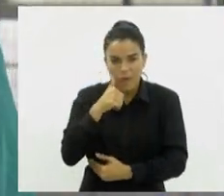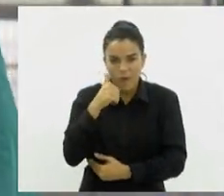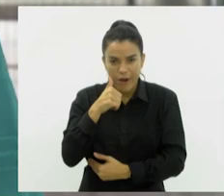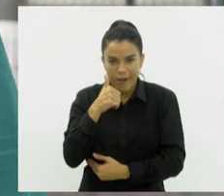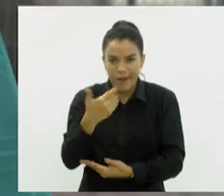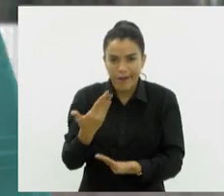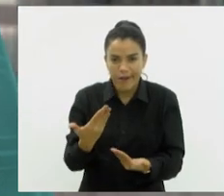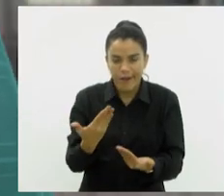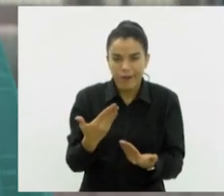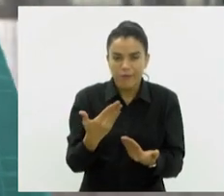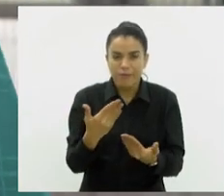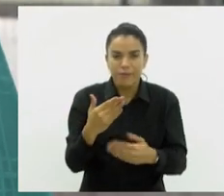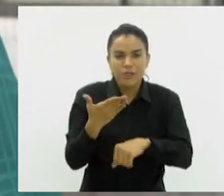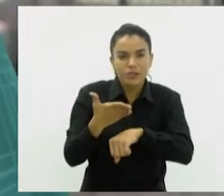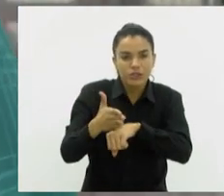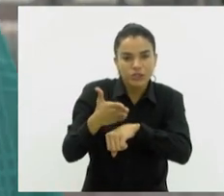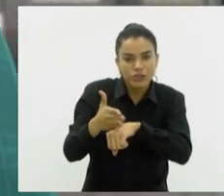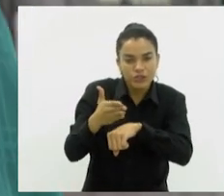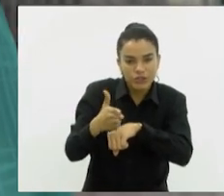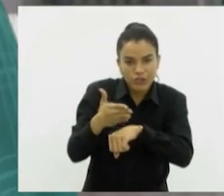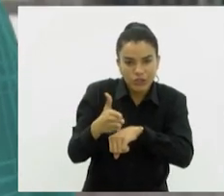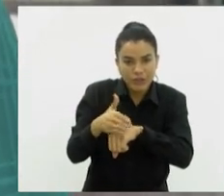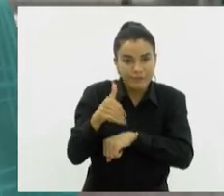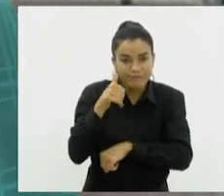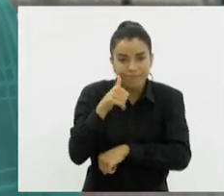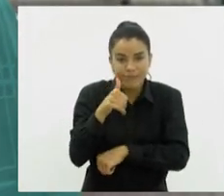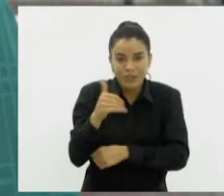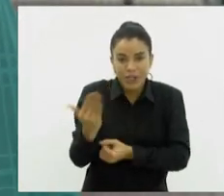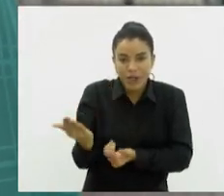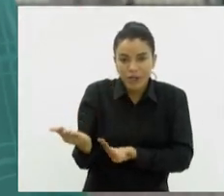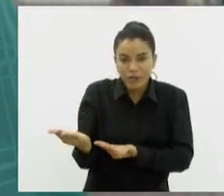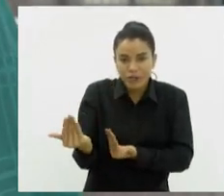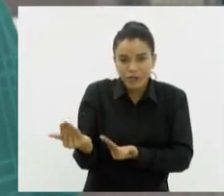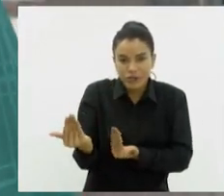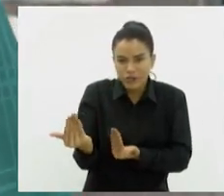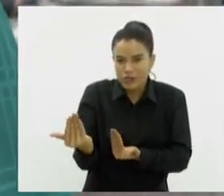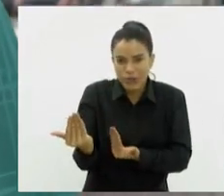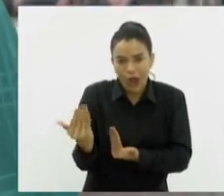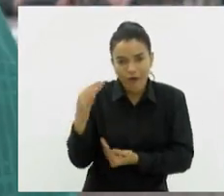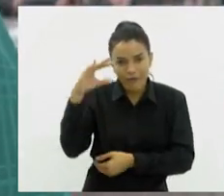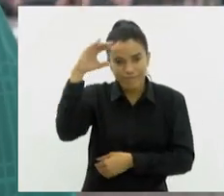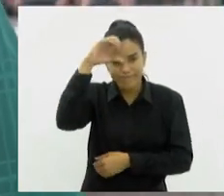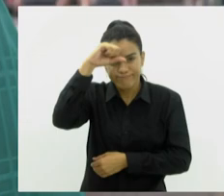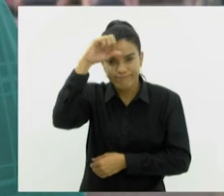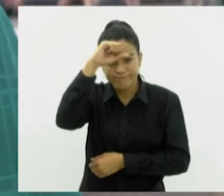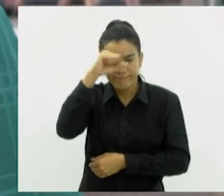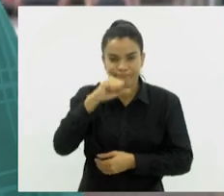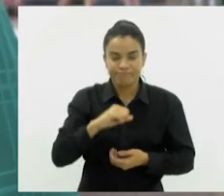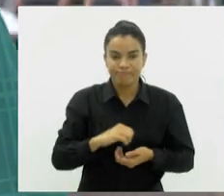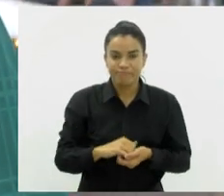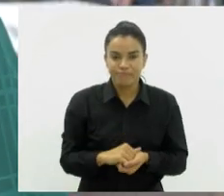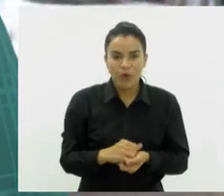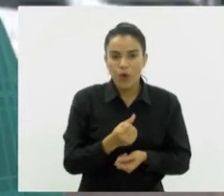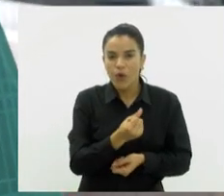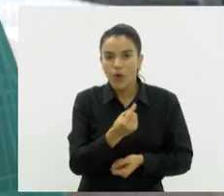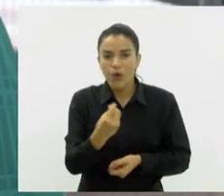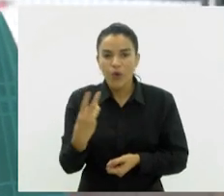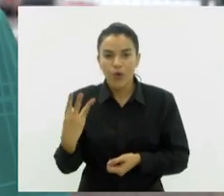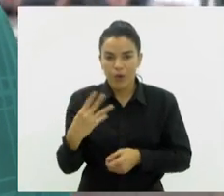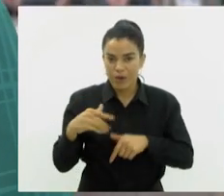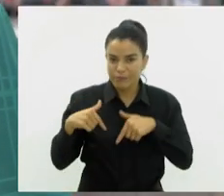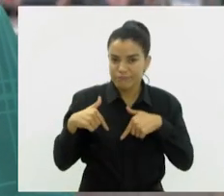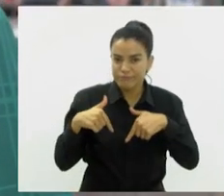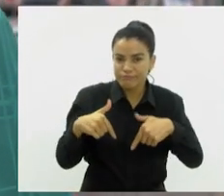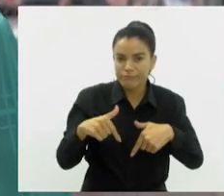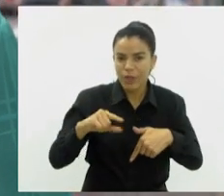seus programas de estágio mulheres meninas que estão ali com jovem aprendiz então quantas ações nós podemos